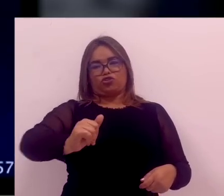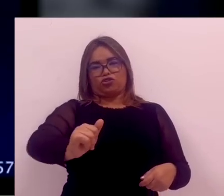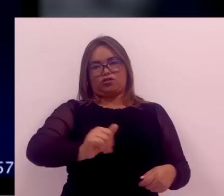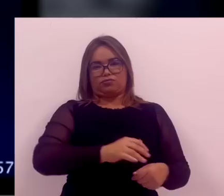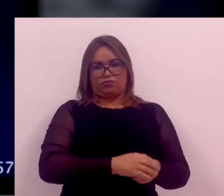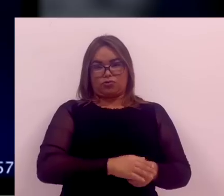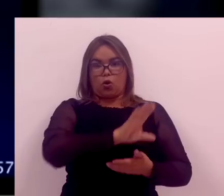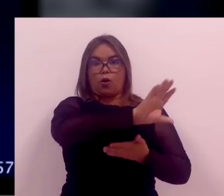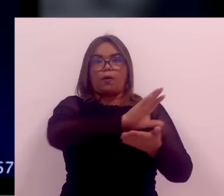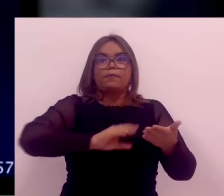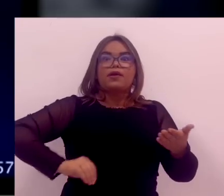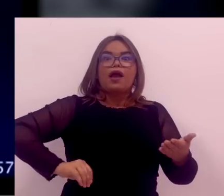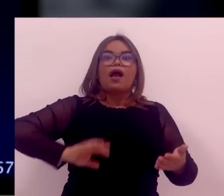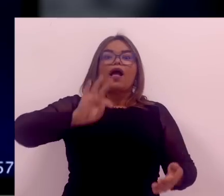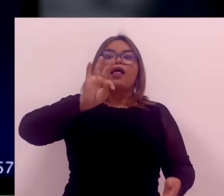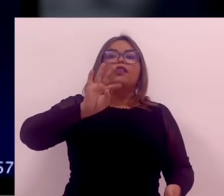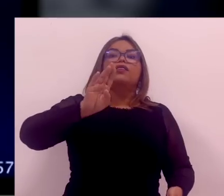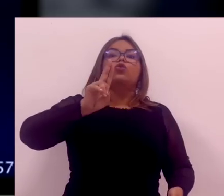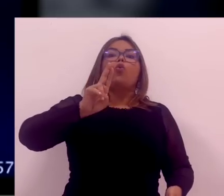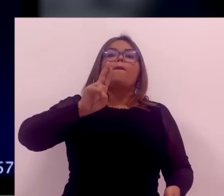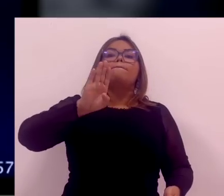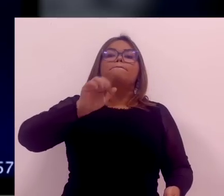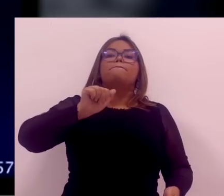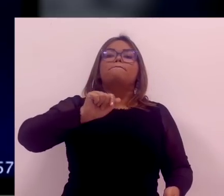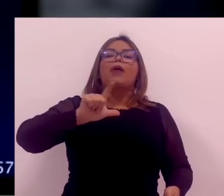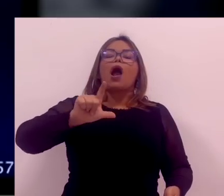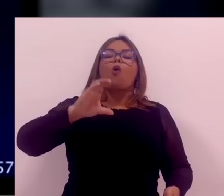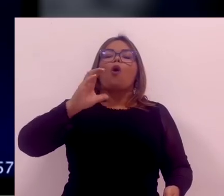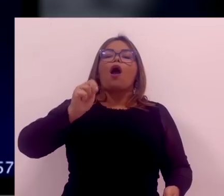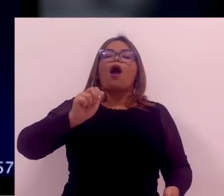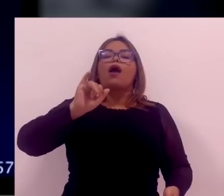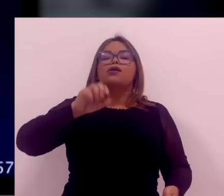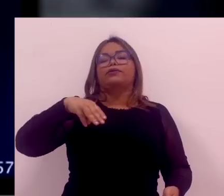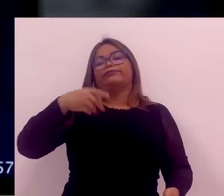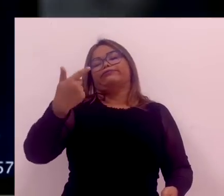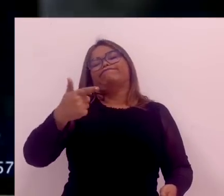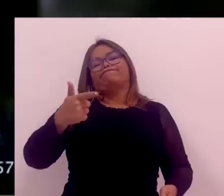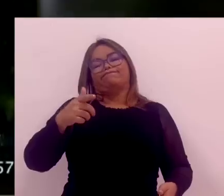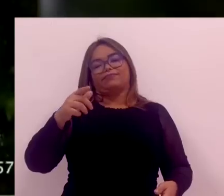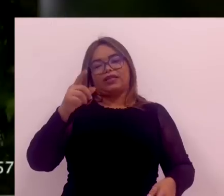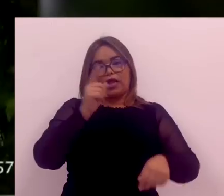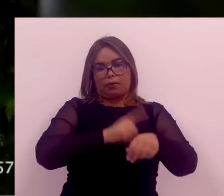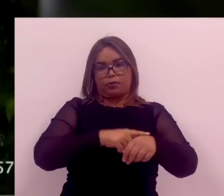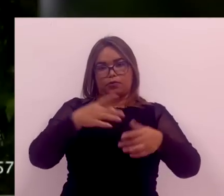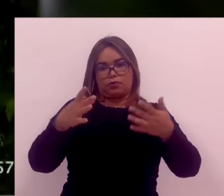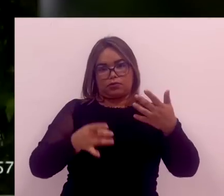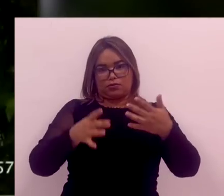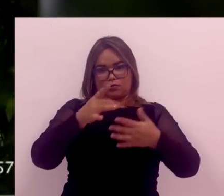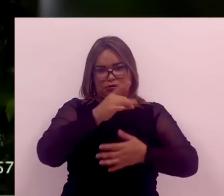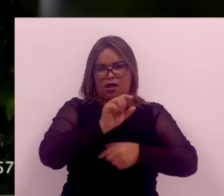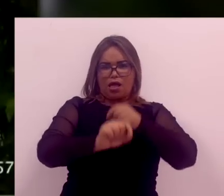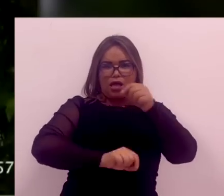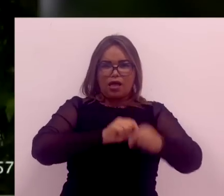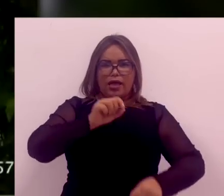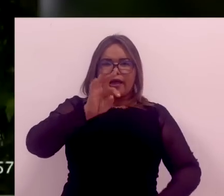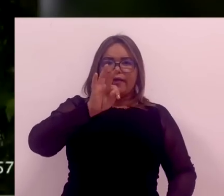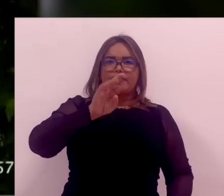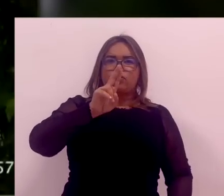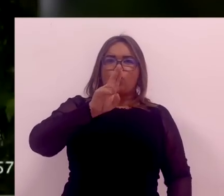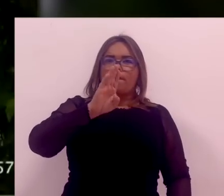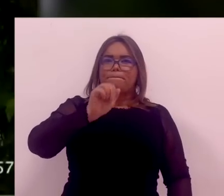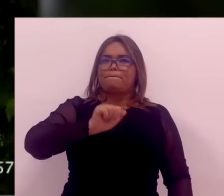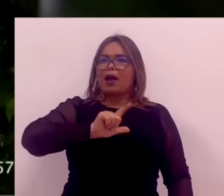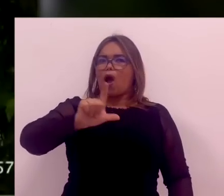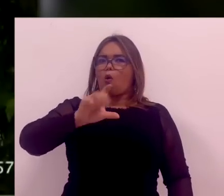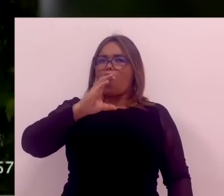aplicar essa energia. Ele deve seguir os passos do seu ancestral, Tubal-Caim. Esse é um nome interessante, mas nós não temos tempo